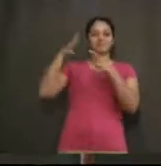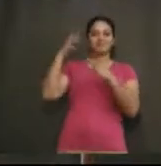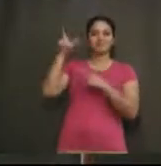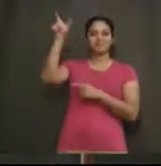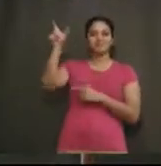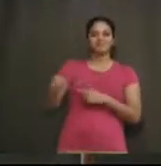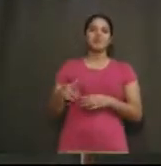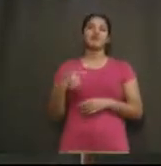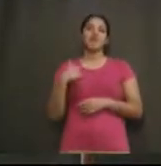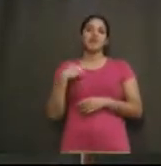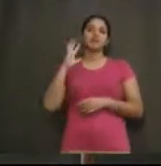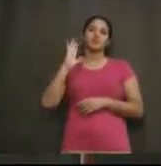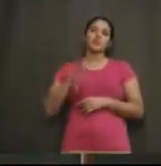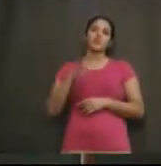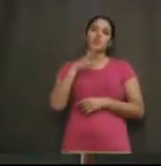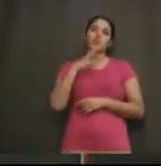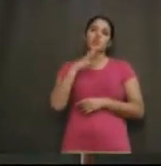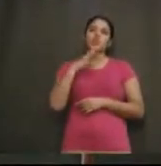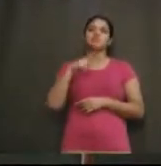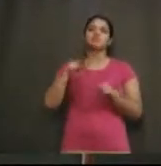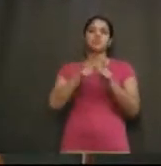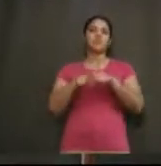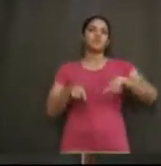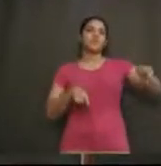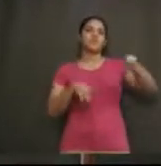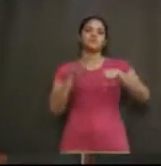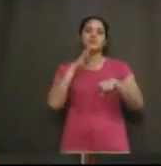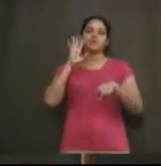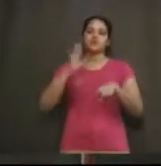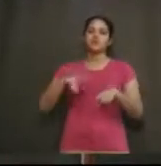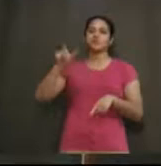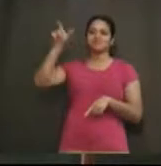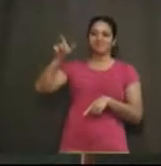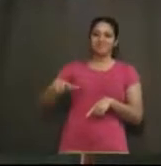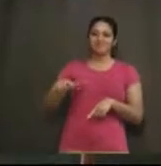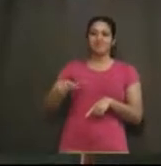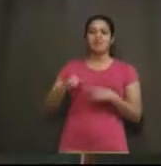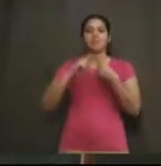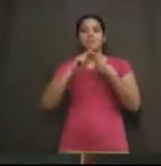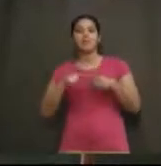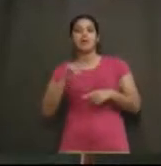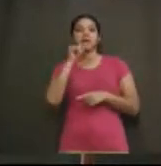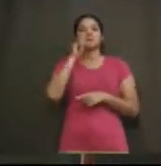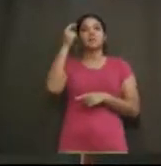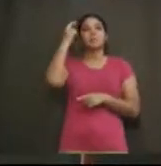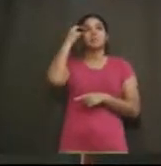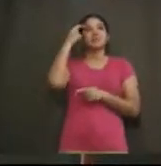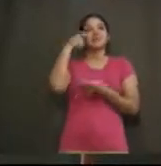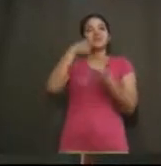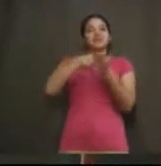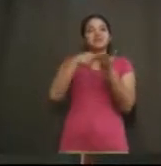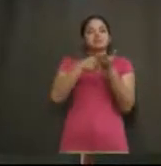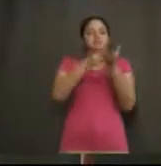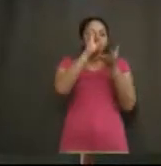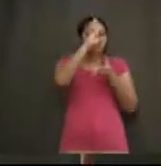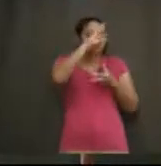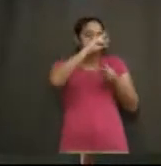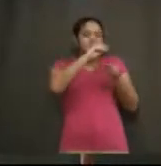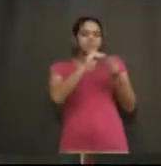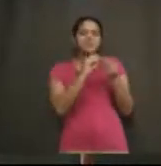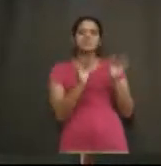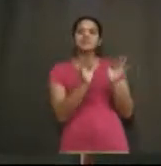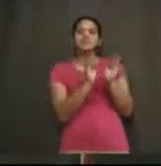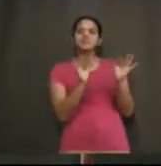conhecido por todos nós, foi difícil, foi desafiador resumir em poucas palavras